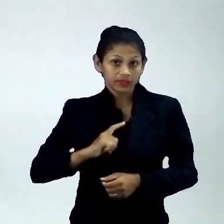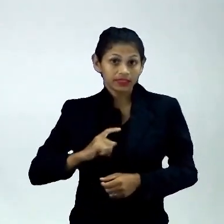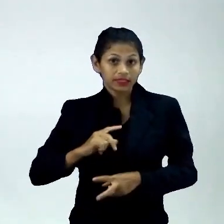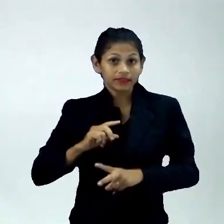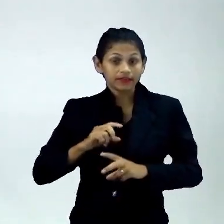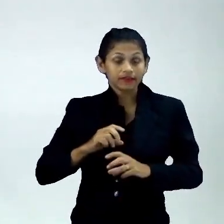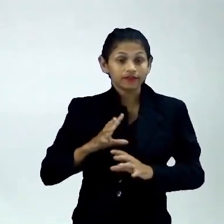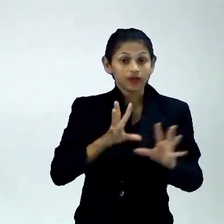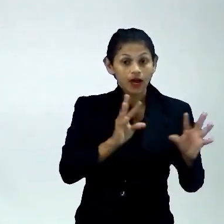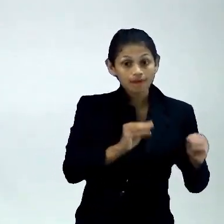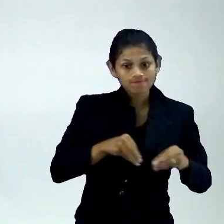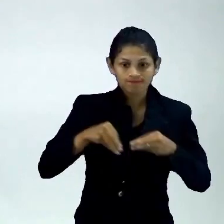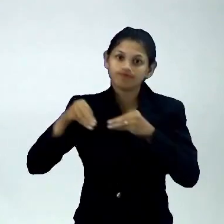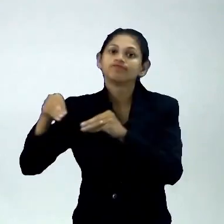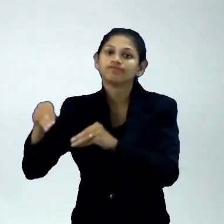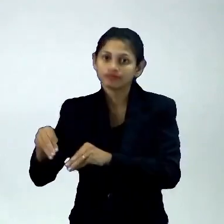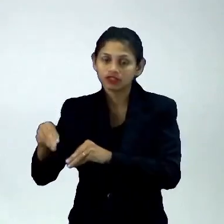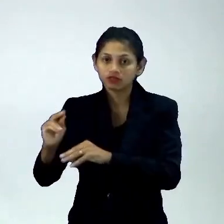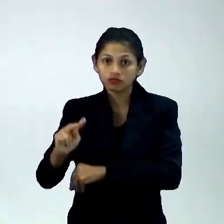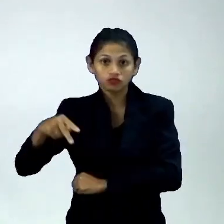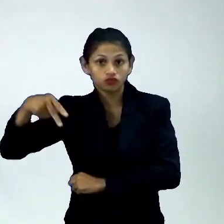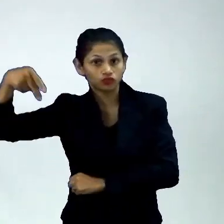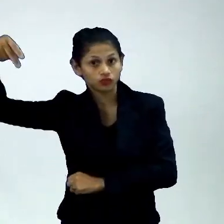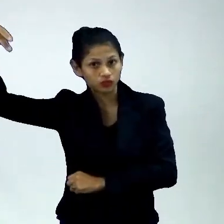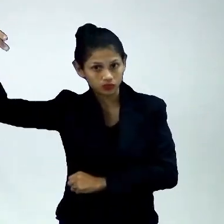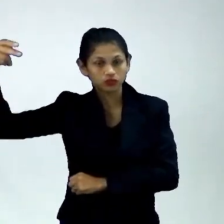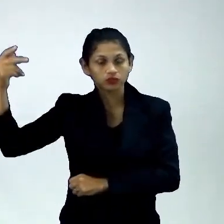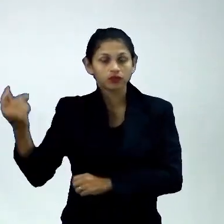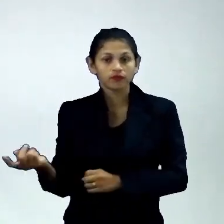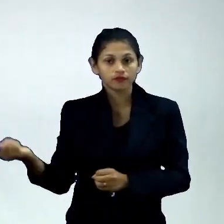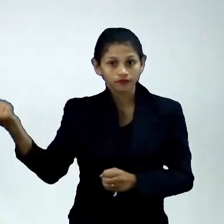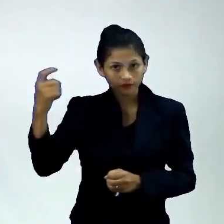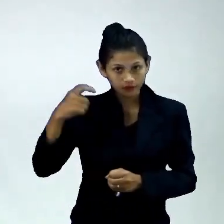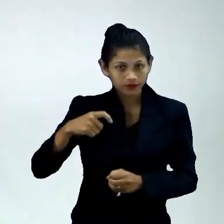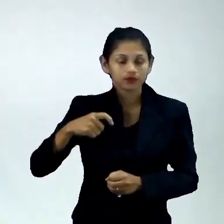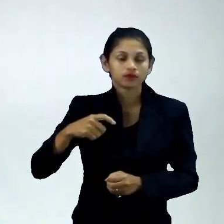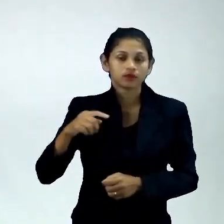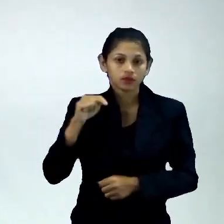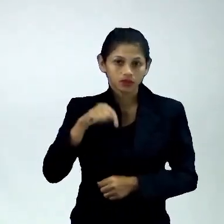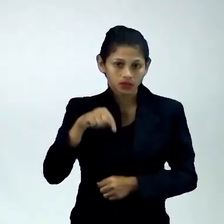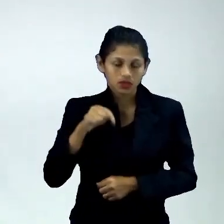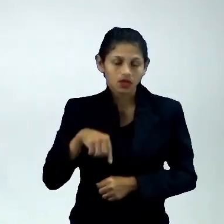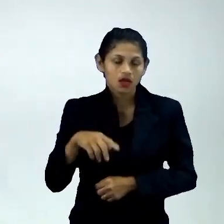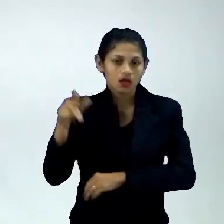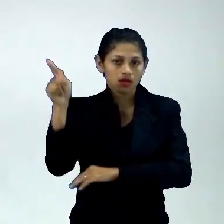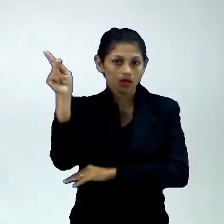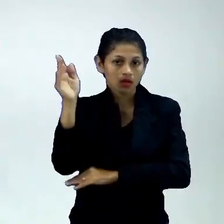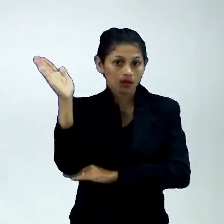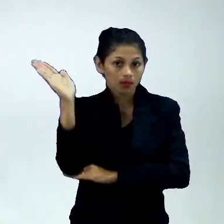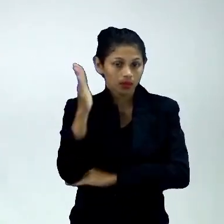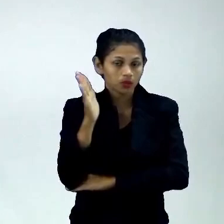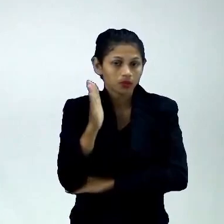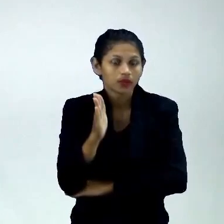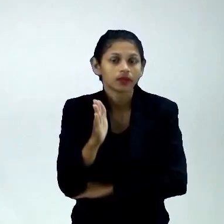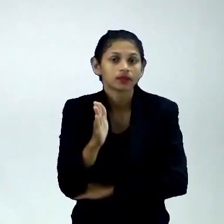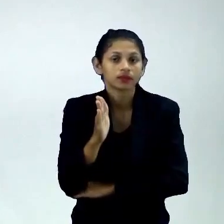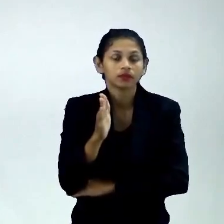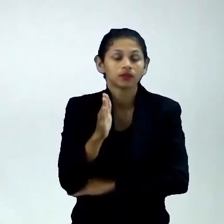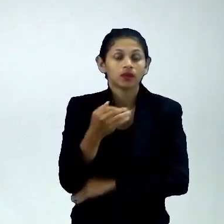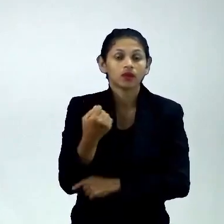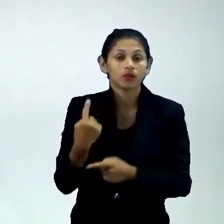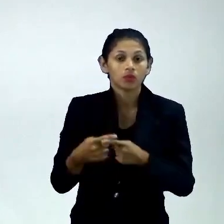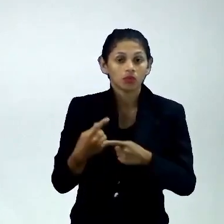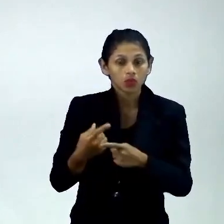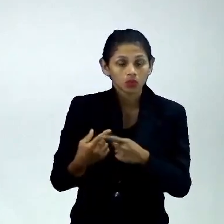de nordestinos, né, sendo atraídos para cá, para o Brasil, né, em busca de trabalho aí nas fábricas, né, já que a industrialização